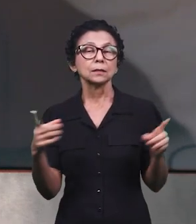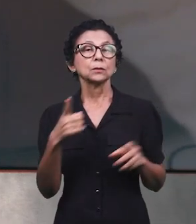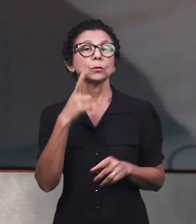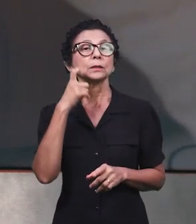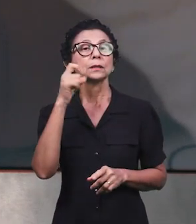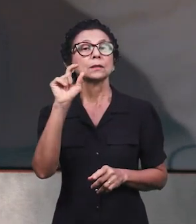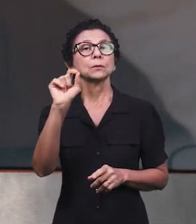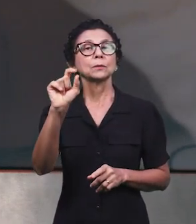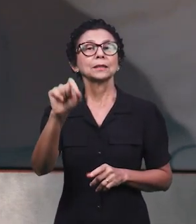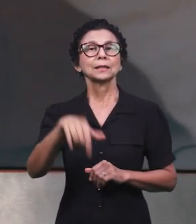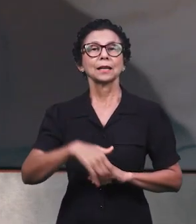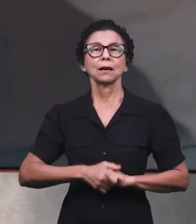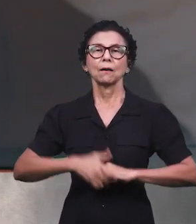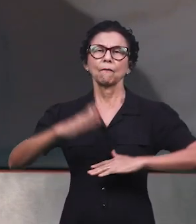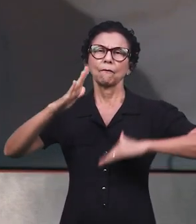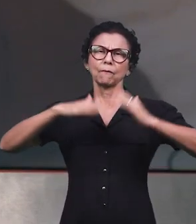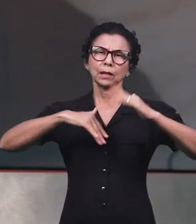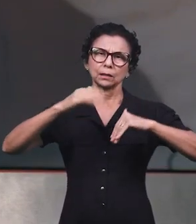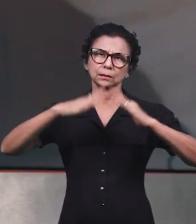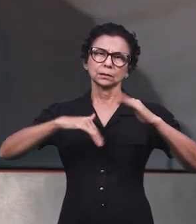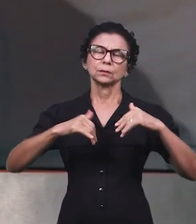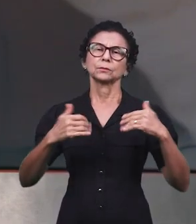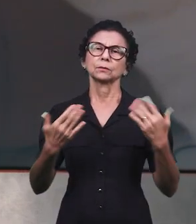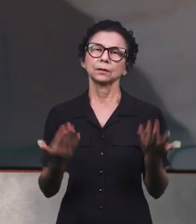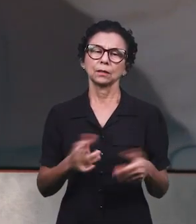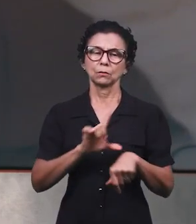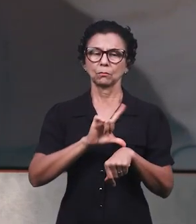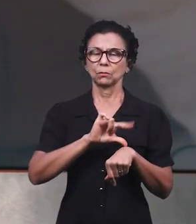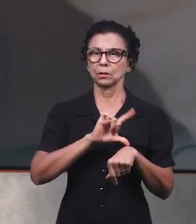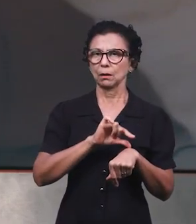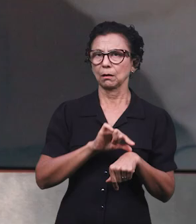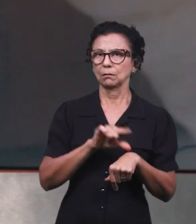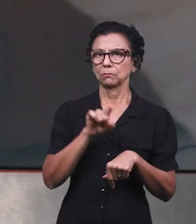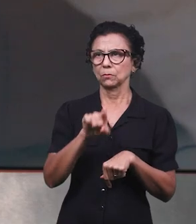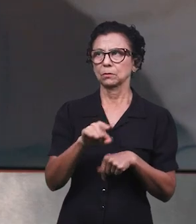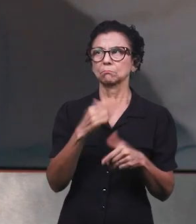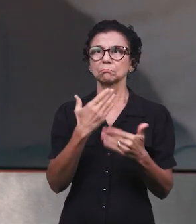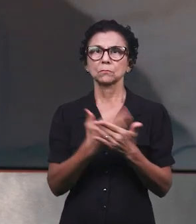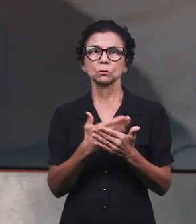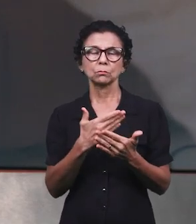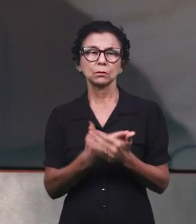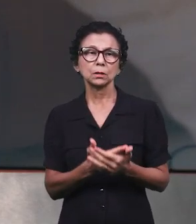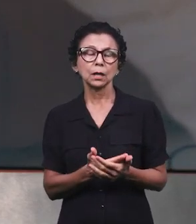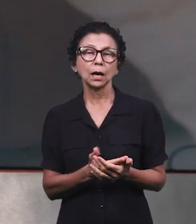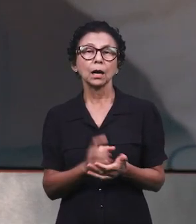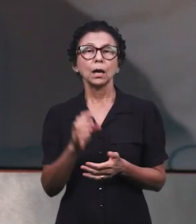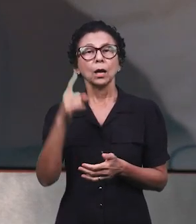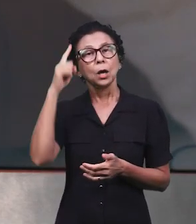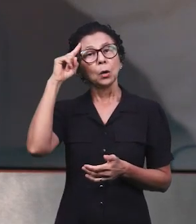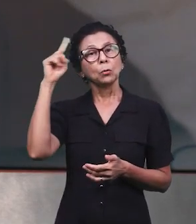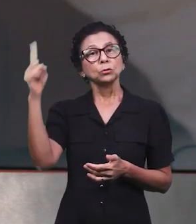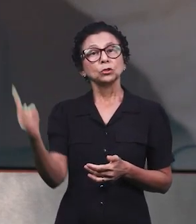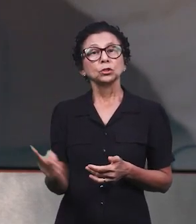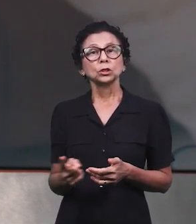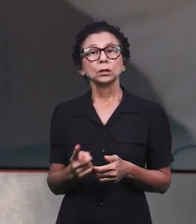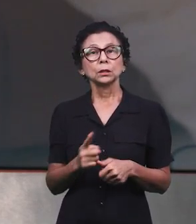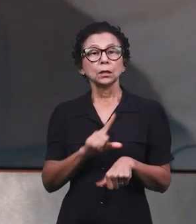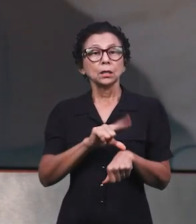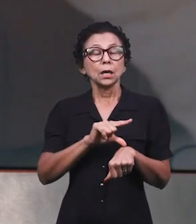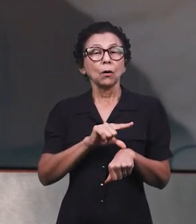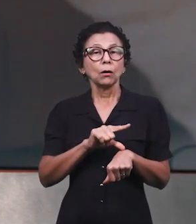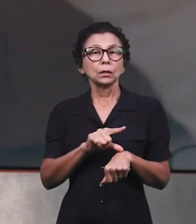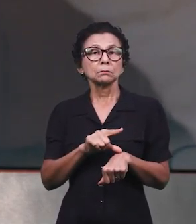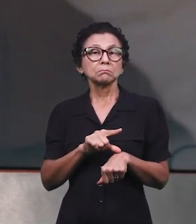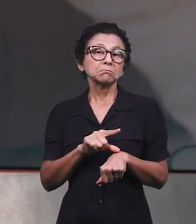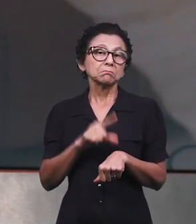que é quanto à flexibilidade de horários. Você vai estudar quando e como você quiser. Então,